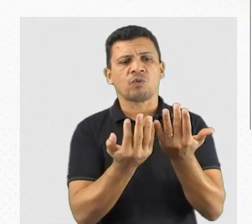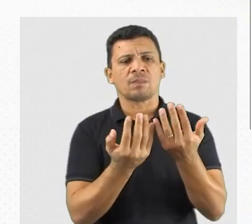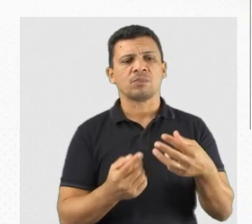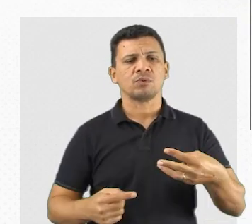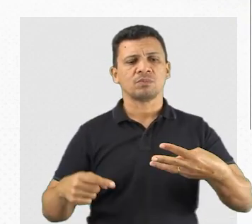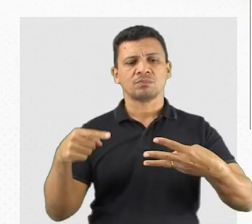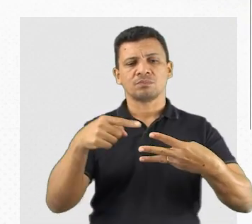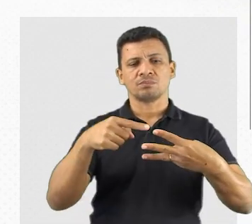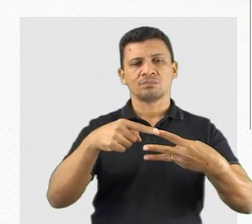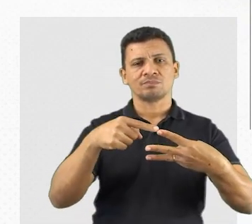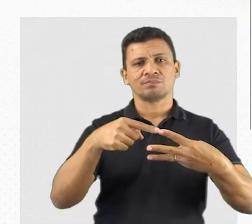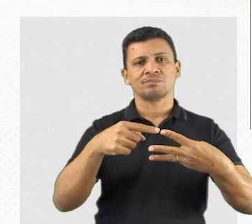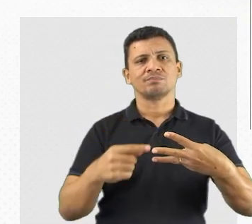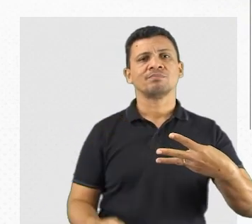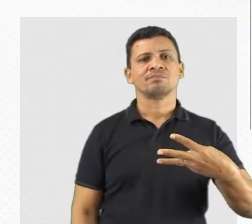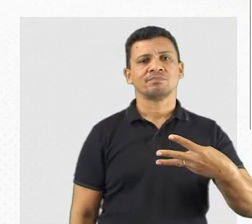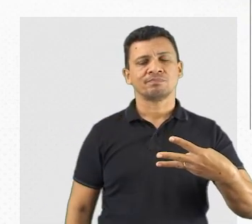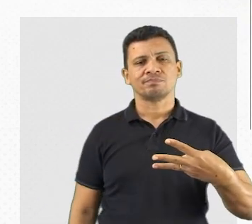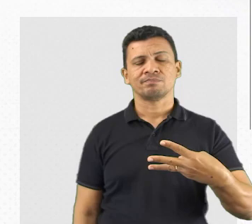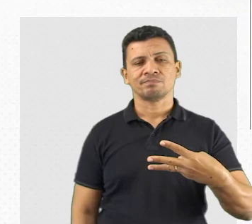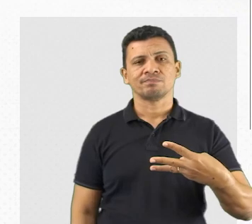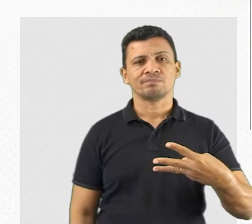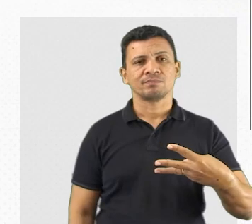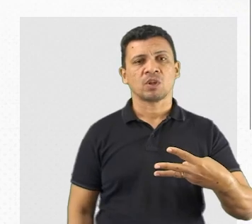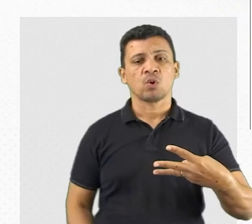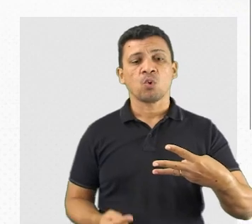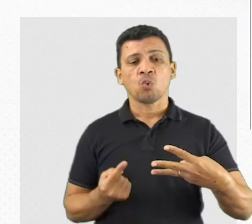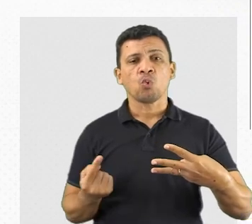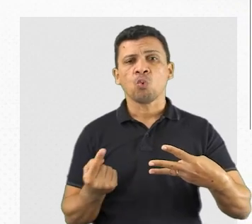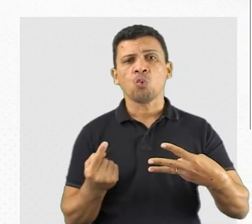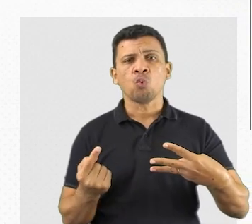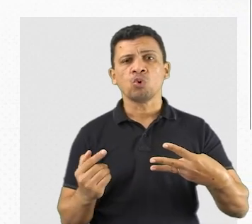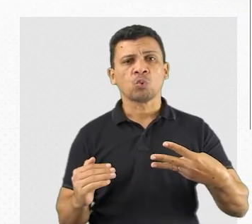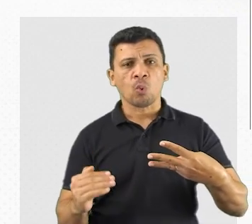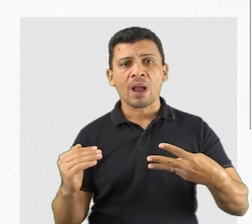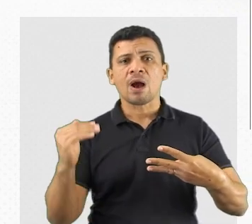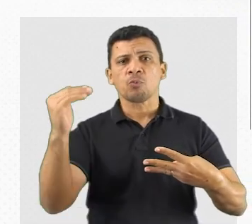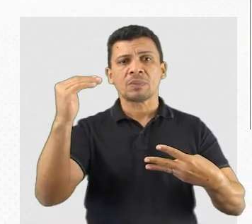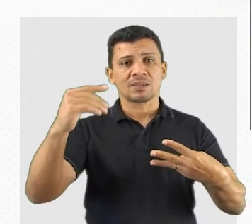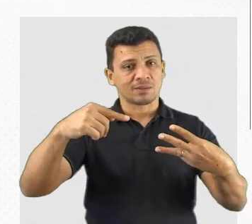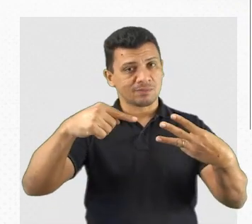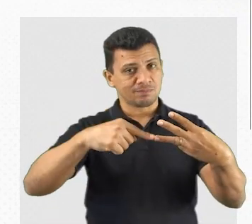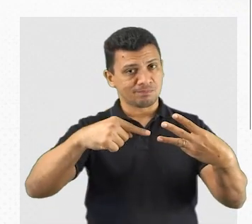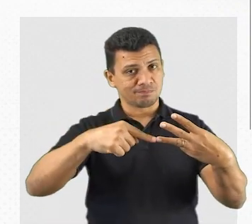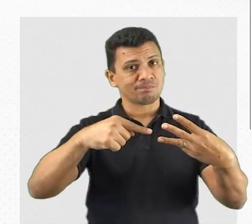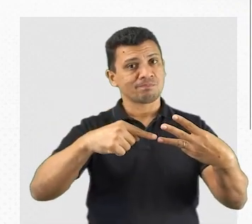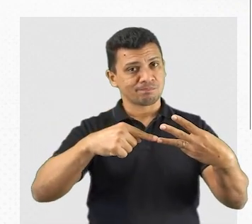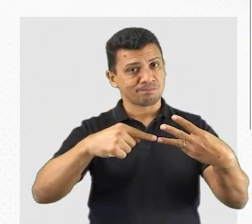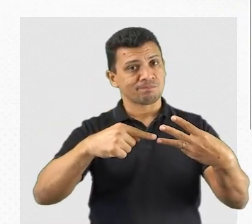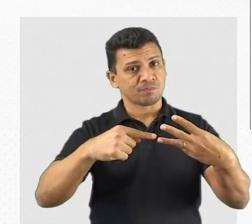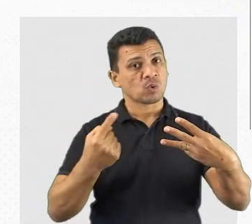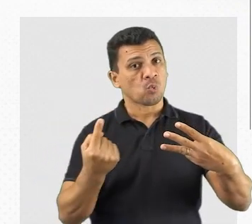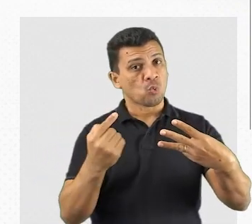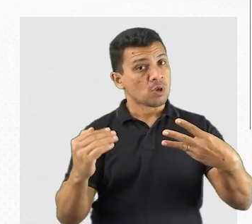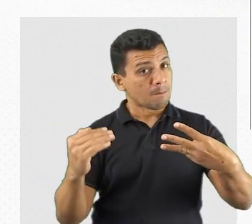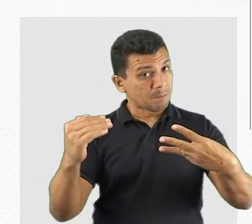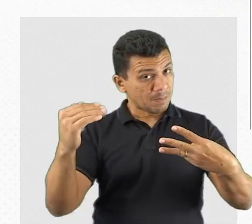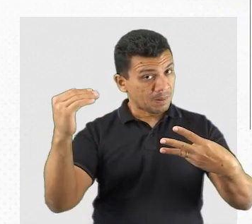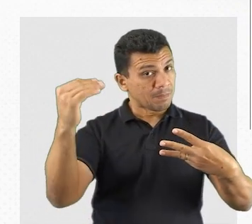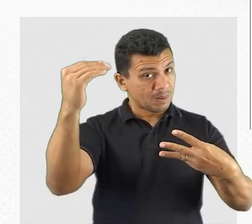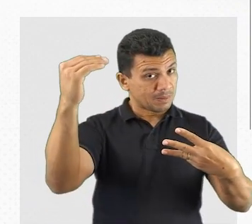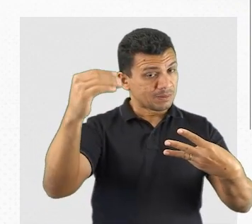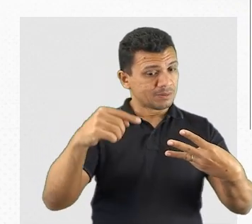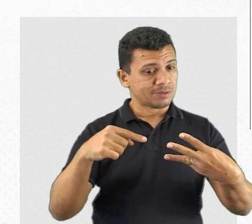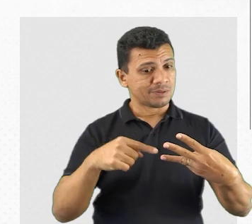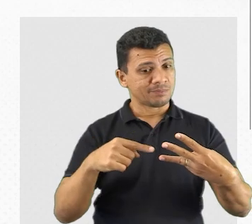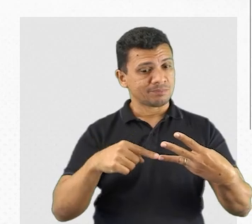Tonoscopia, tonometria. Pessoal, o único que aumenta é a ebulição, né? Então, o único que eu tenho aí um efeito que vai aumentar,